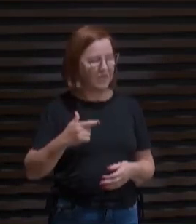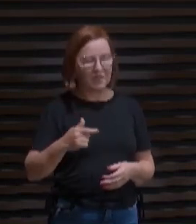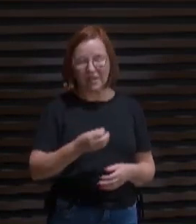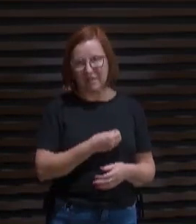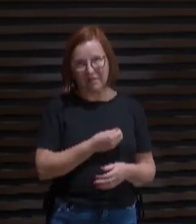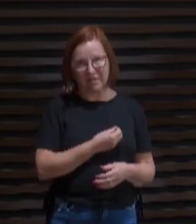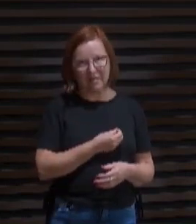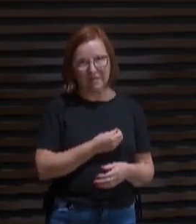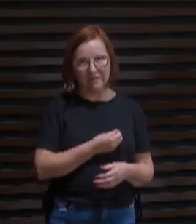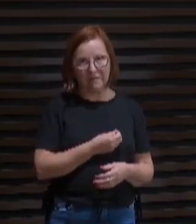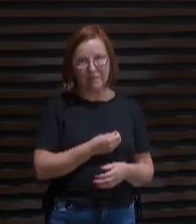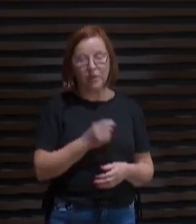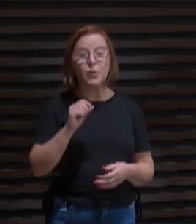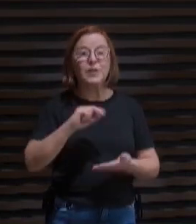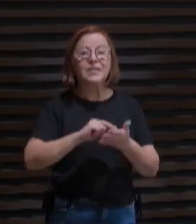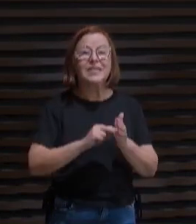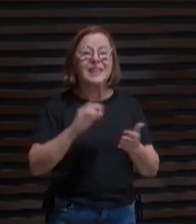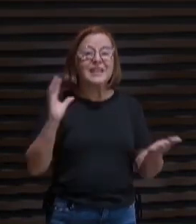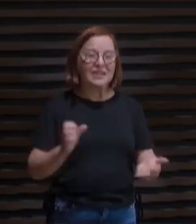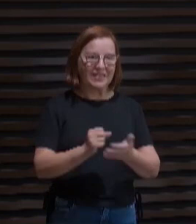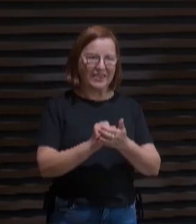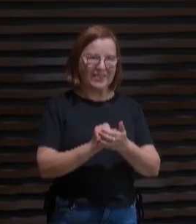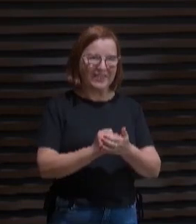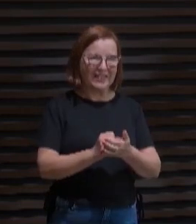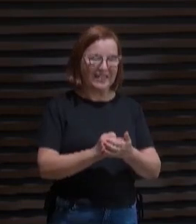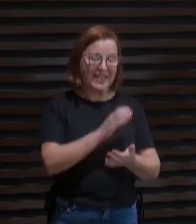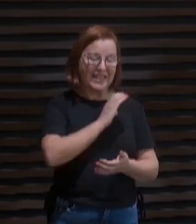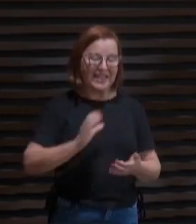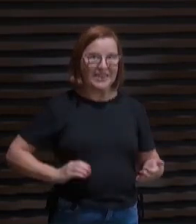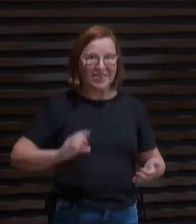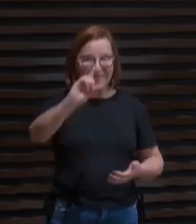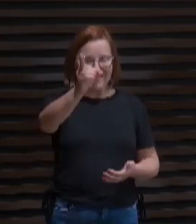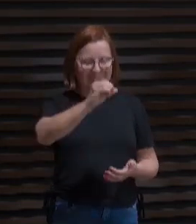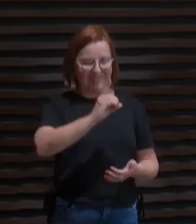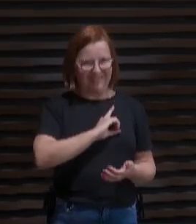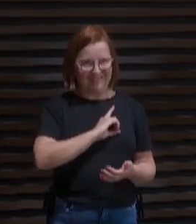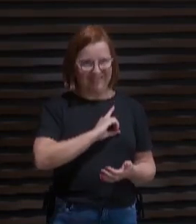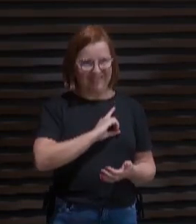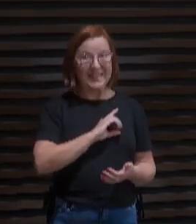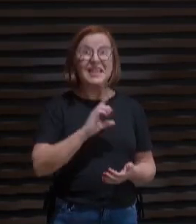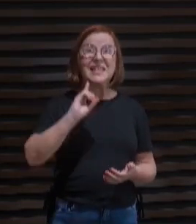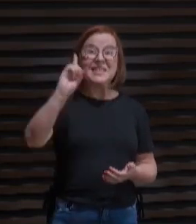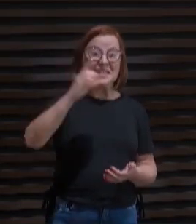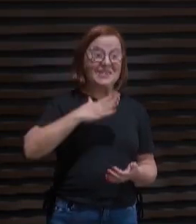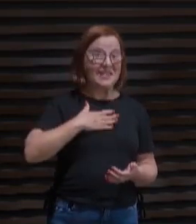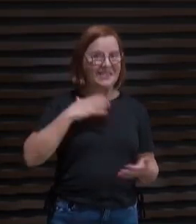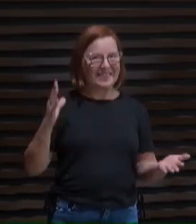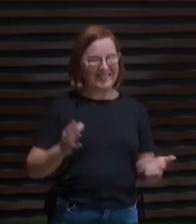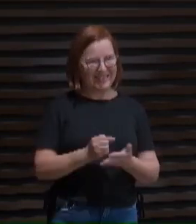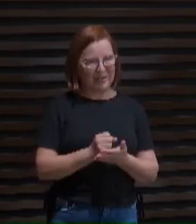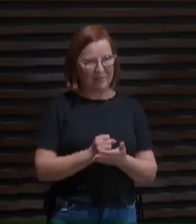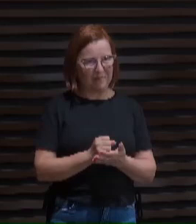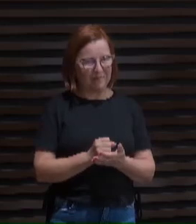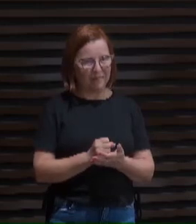vida. O que é salvação? Cristo vindo habitar em mim. Deus vem ser a minha salvação.